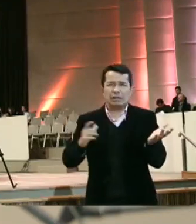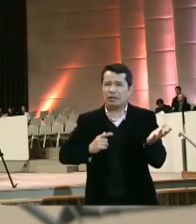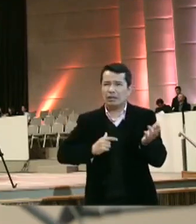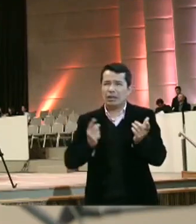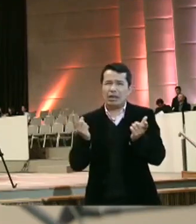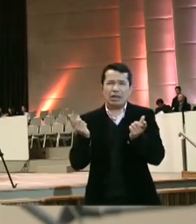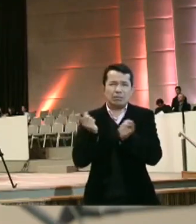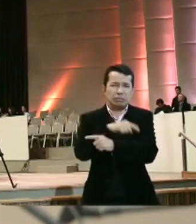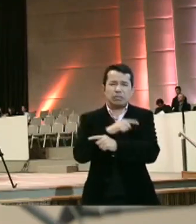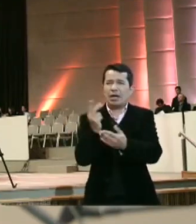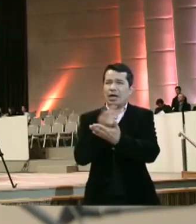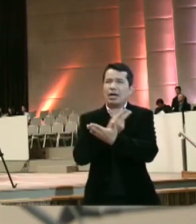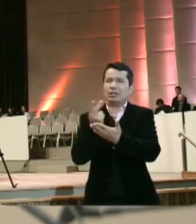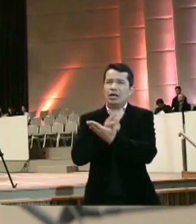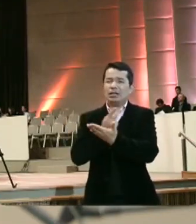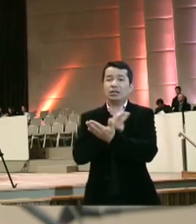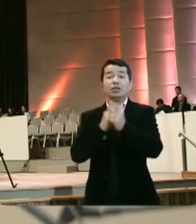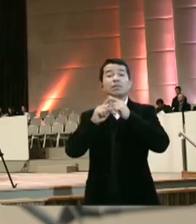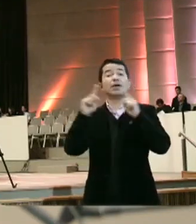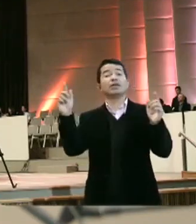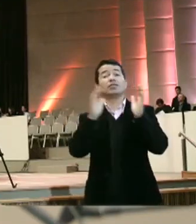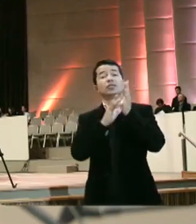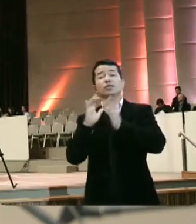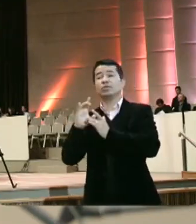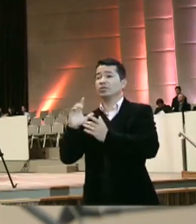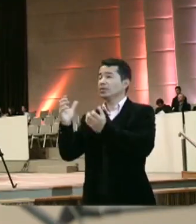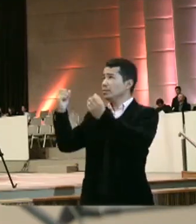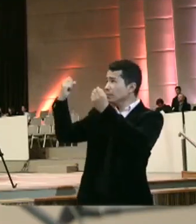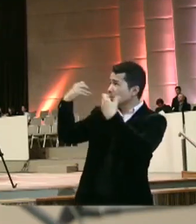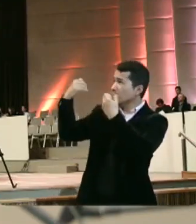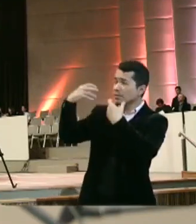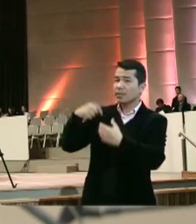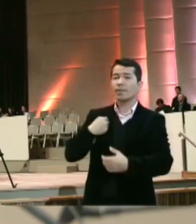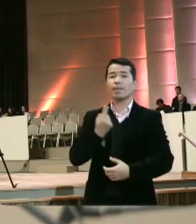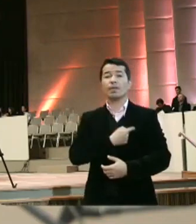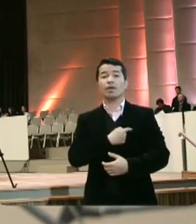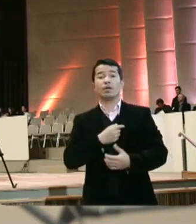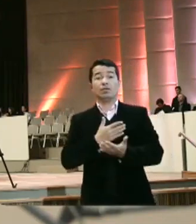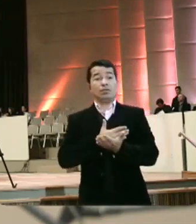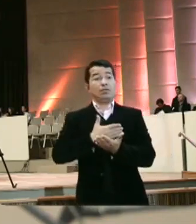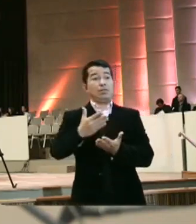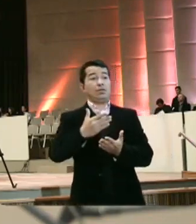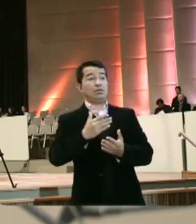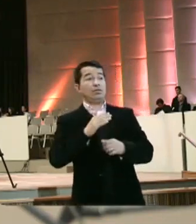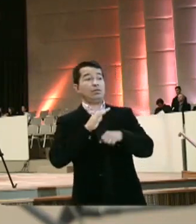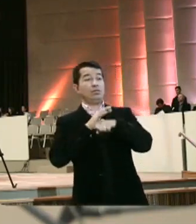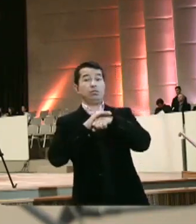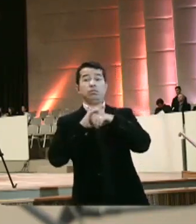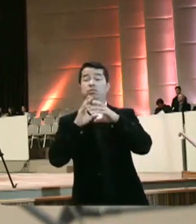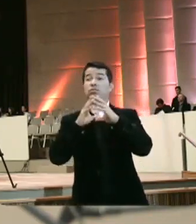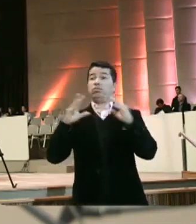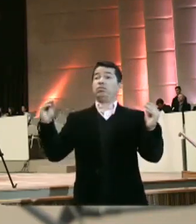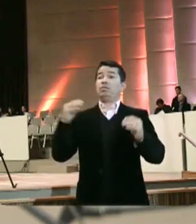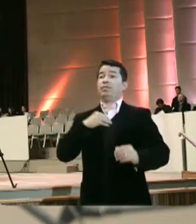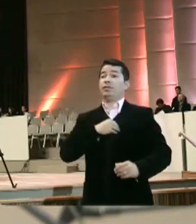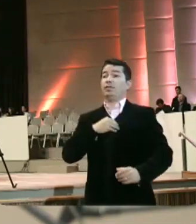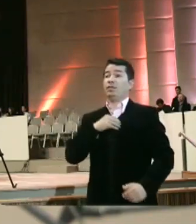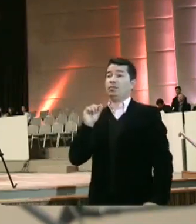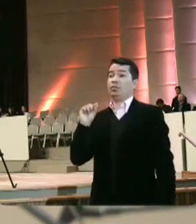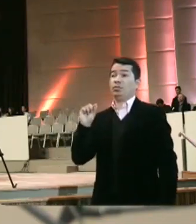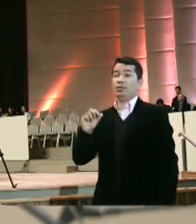nossa visão da vida. E o primeiro passo para ser curado dessa doença, chamada pecado,